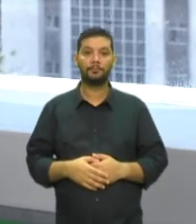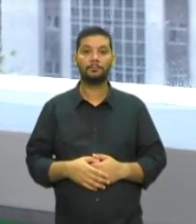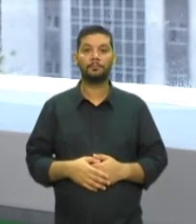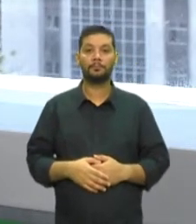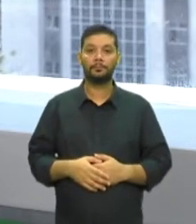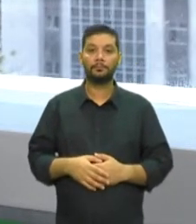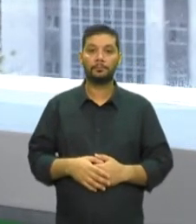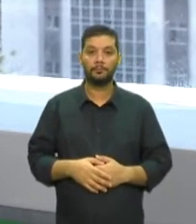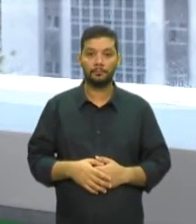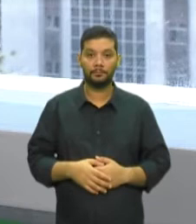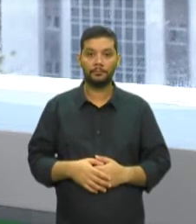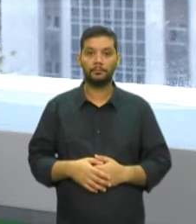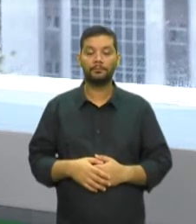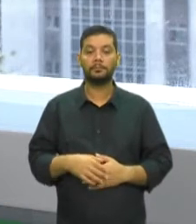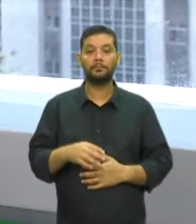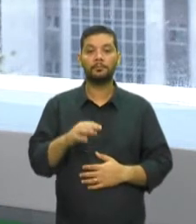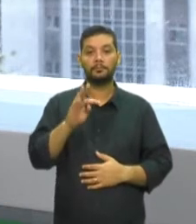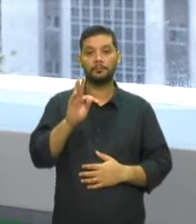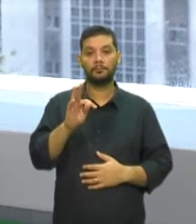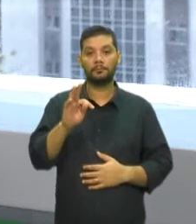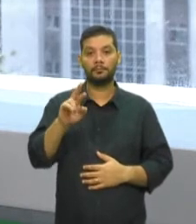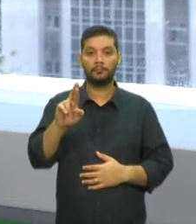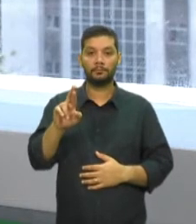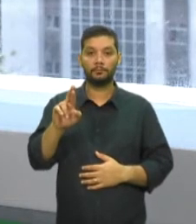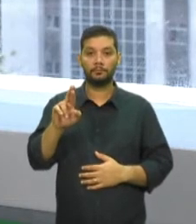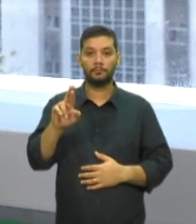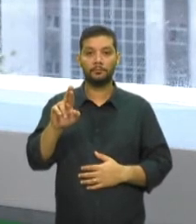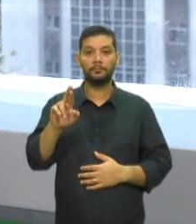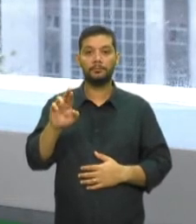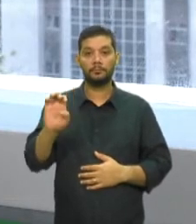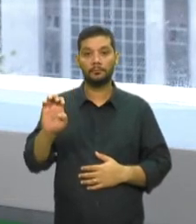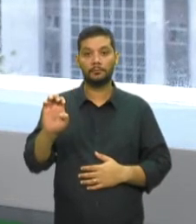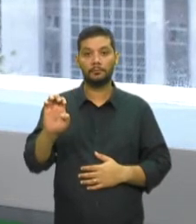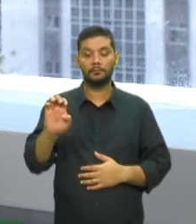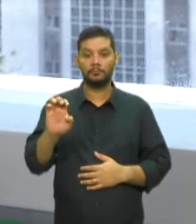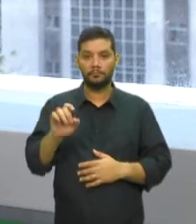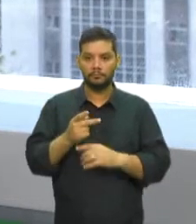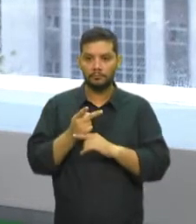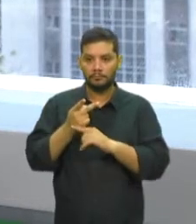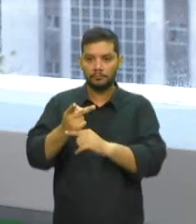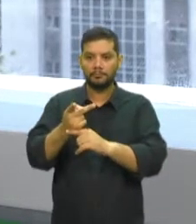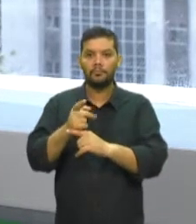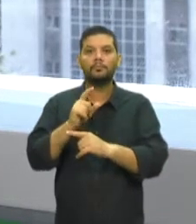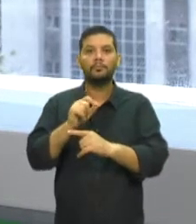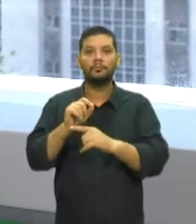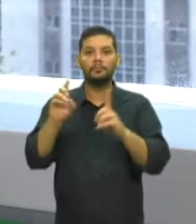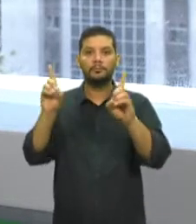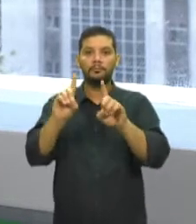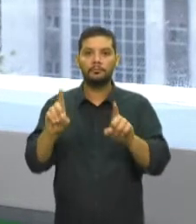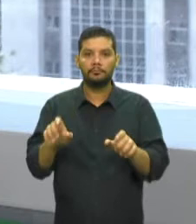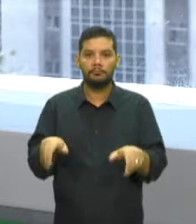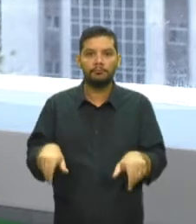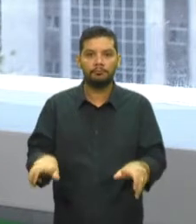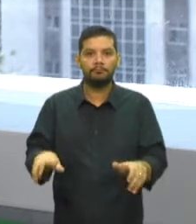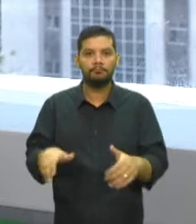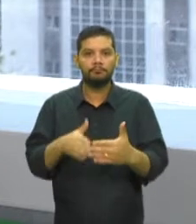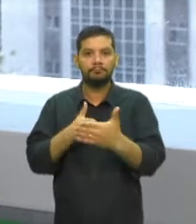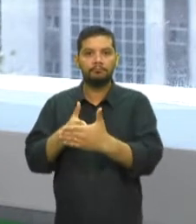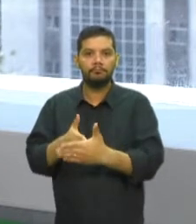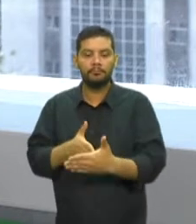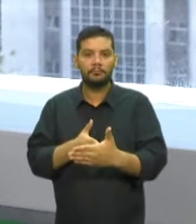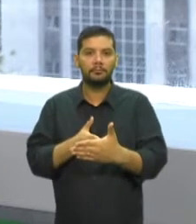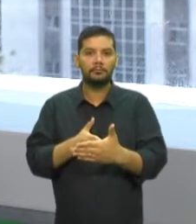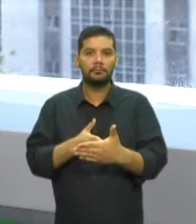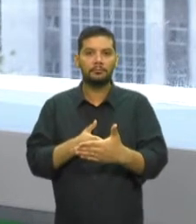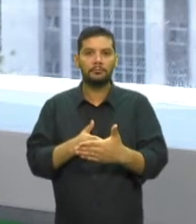Ceará iniciou a campanha de identificação do eleitor com deficiência e mobilidade reduzida. A ação tem o objetivo